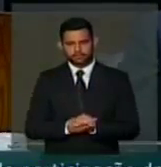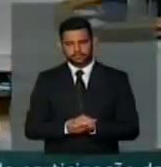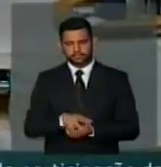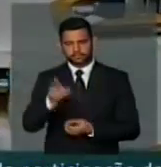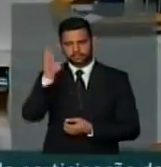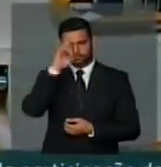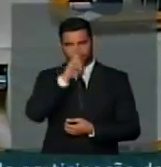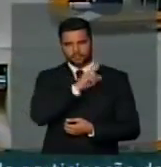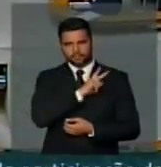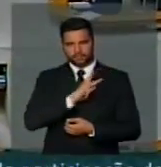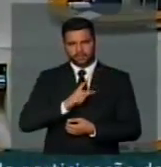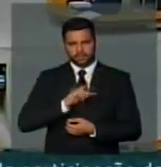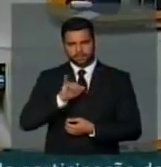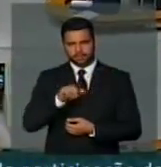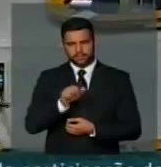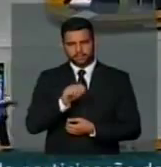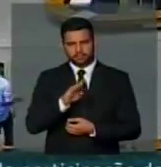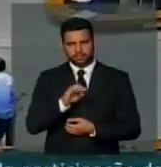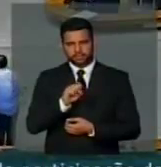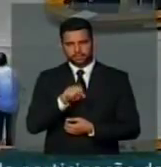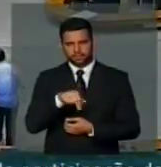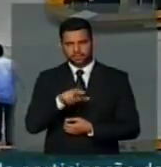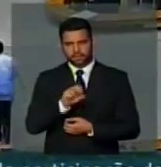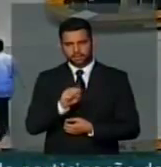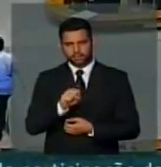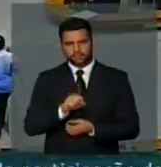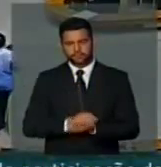Senhor presidente Jair Bolsonaro,